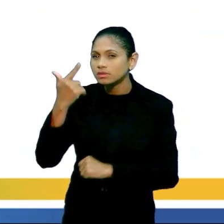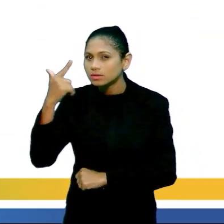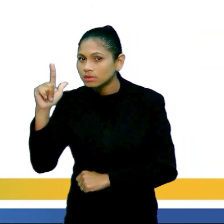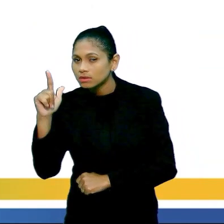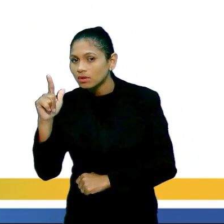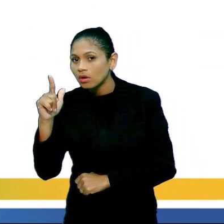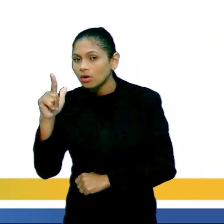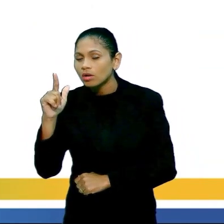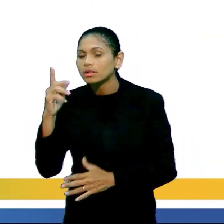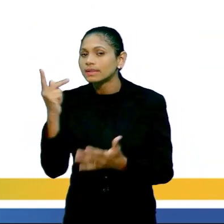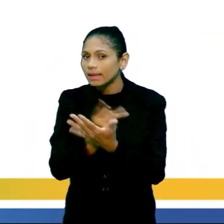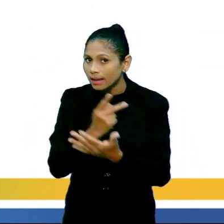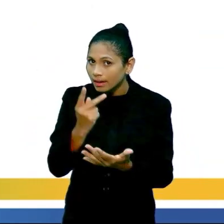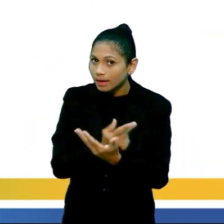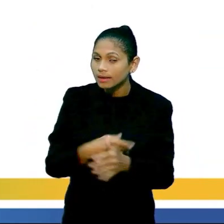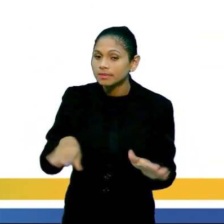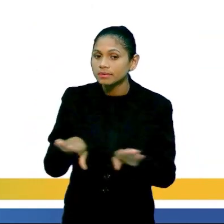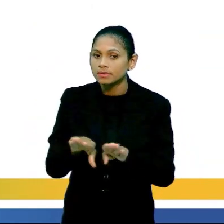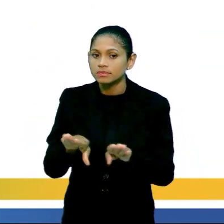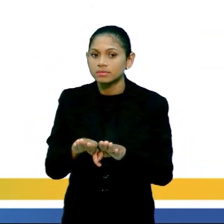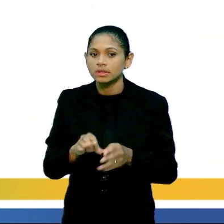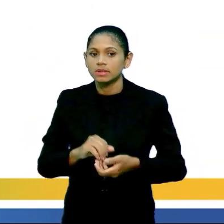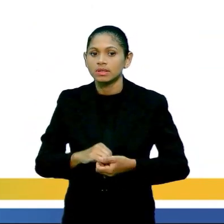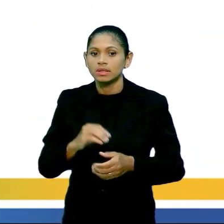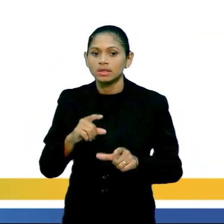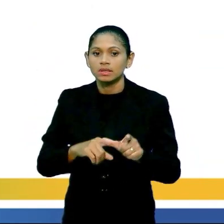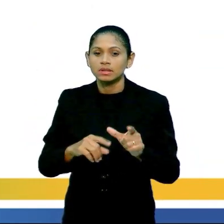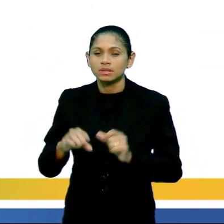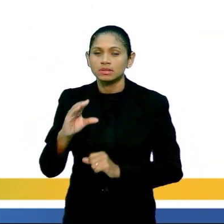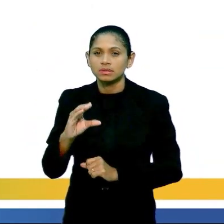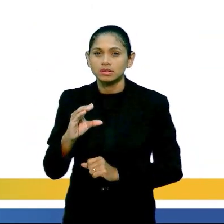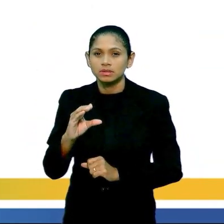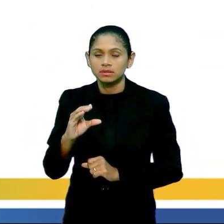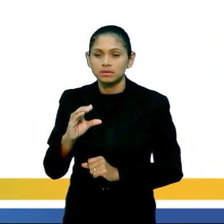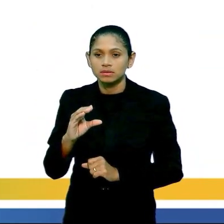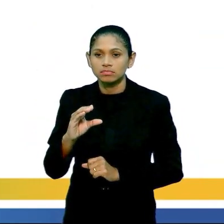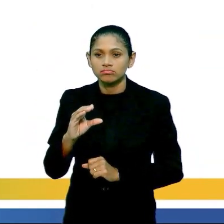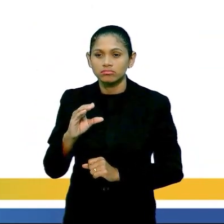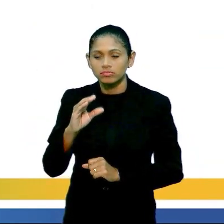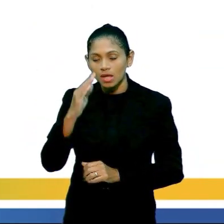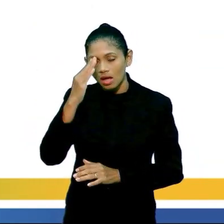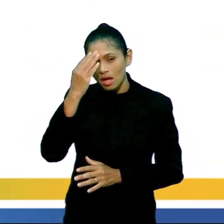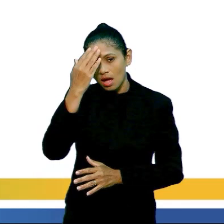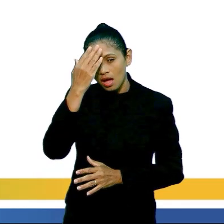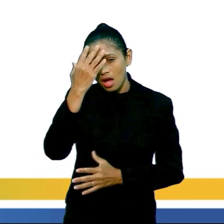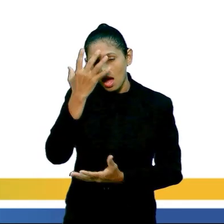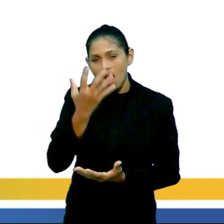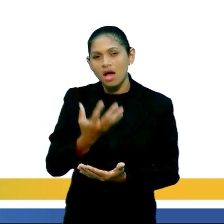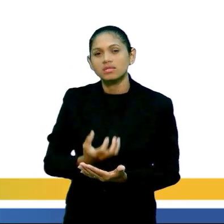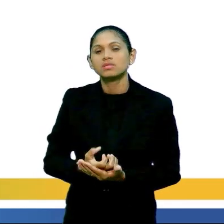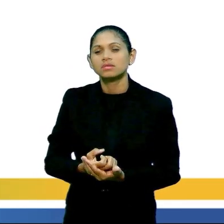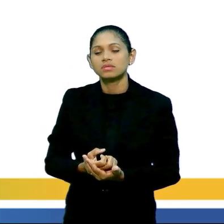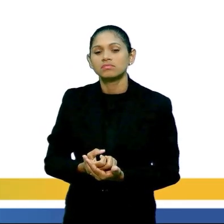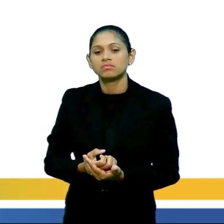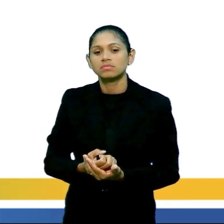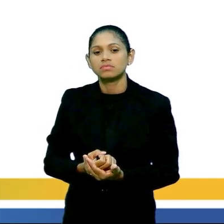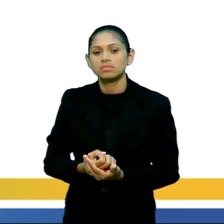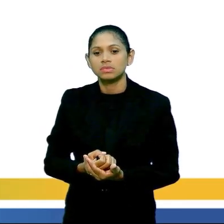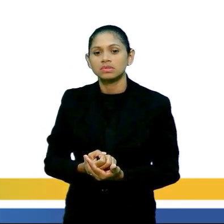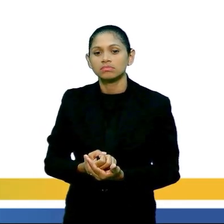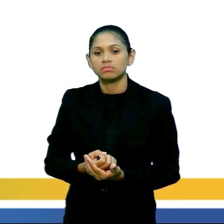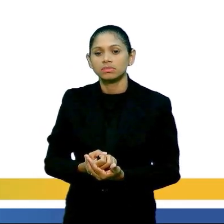Conformada por não pertencer a nenhum grupo, observem que foi citado a palavra, né? Que ela entende que